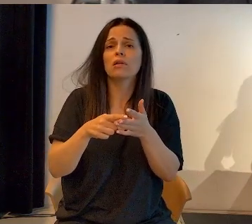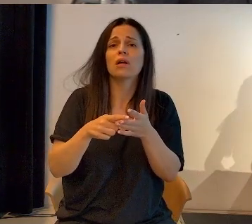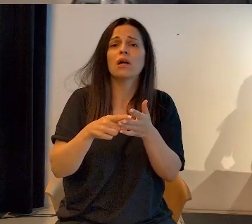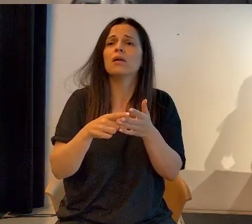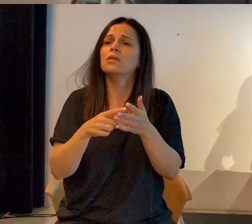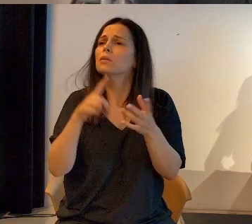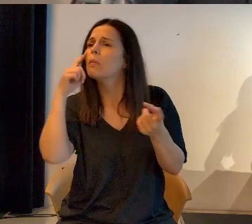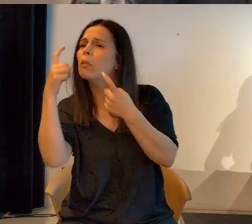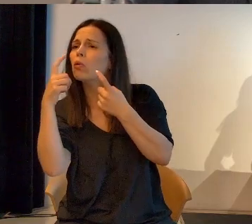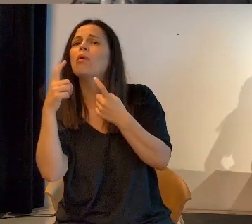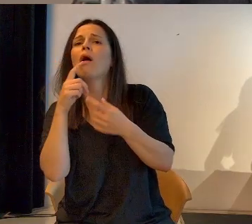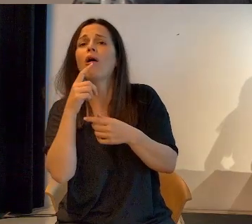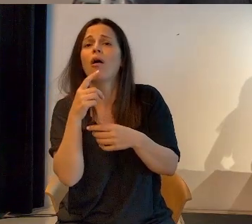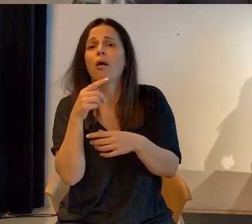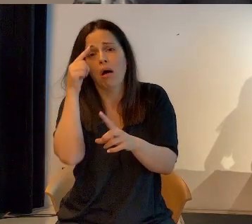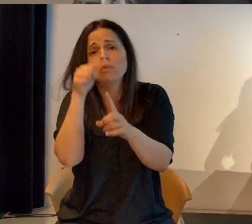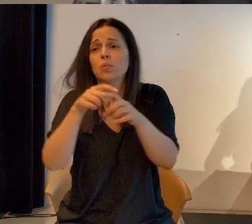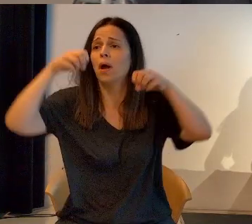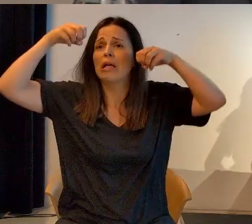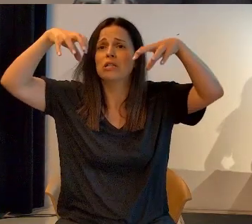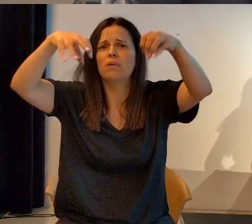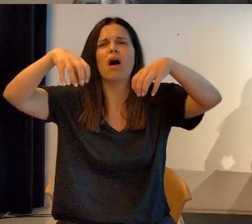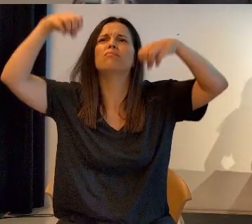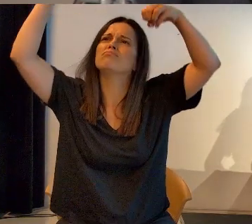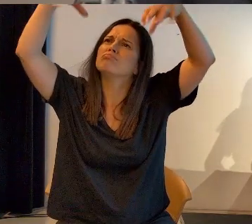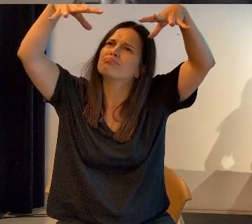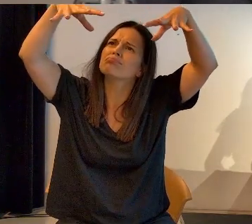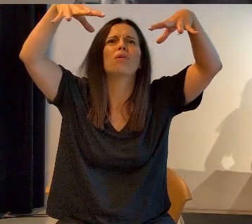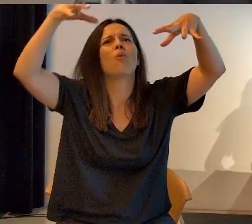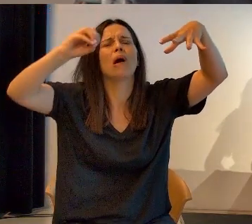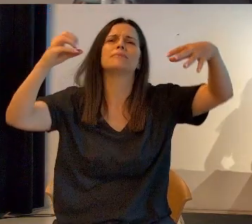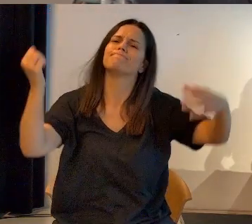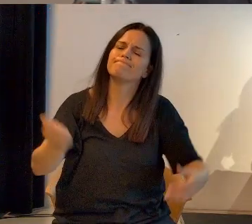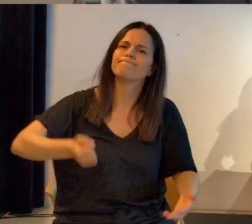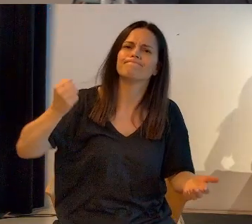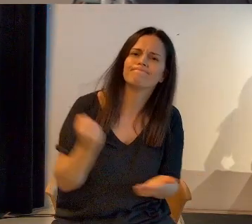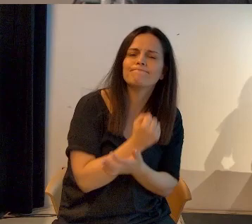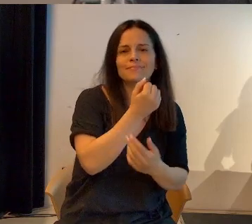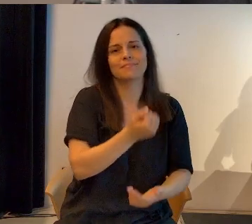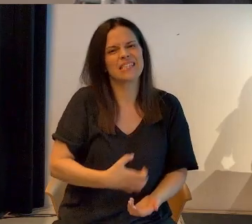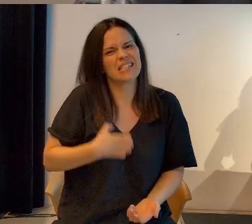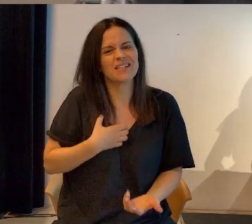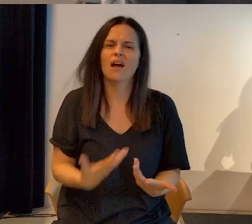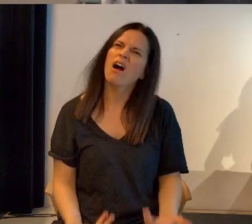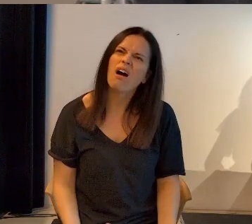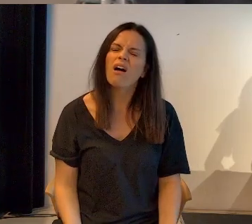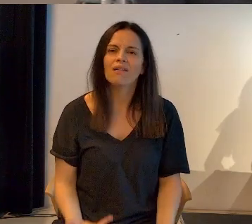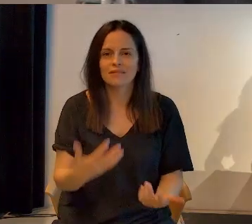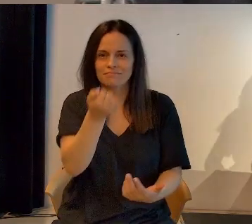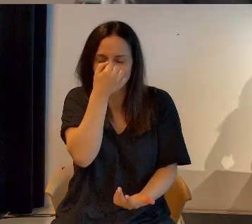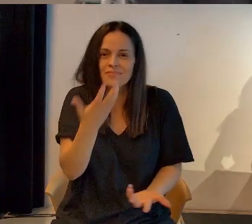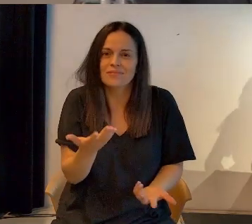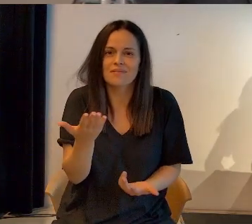eles não estão, ficam de alguma forma desiludidas. Mas nós temos uma app que permite às pessoas, na